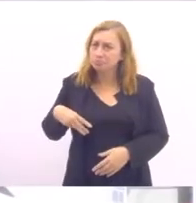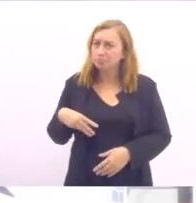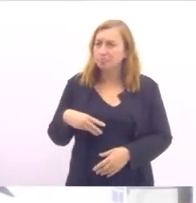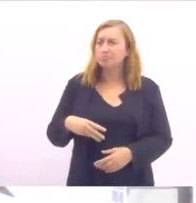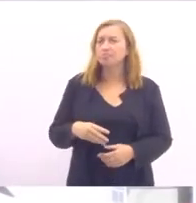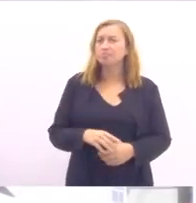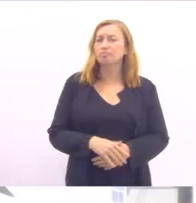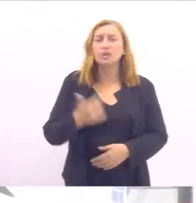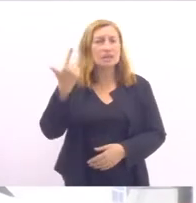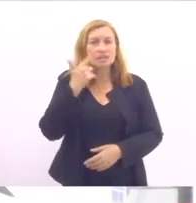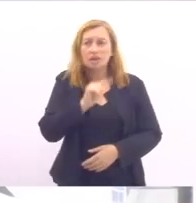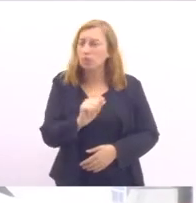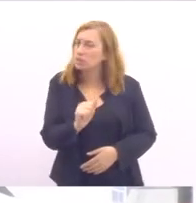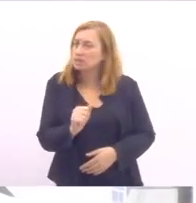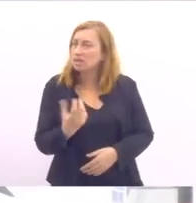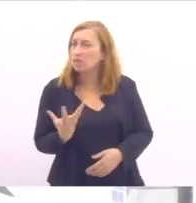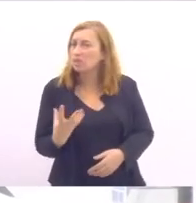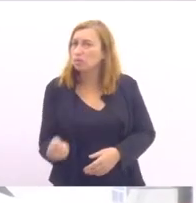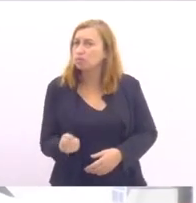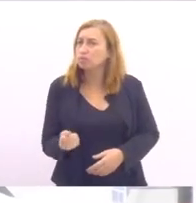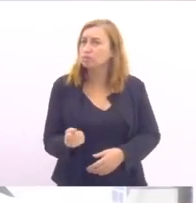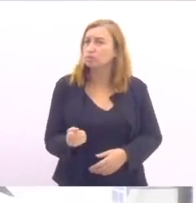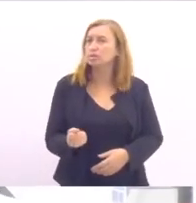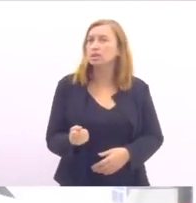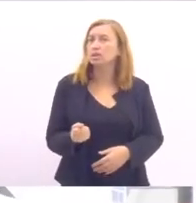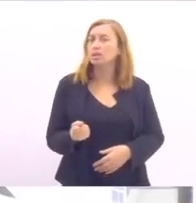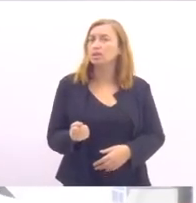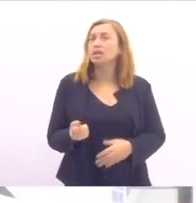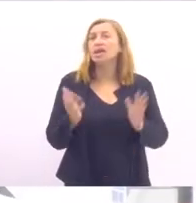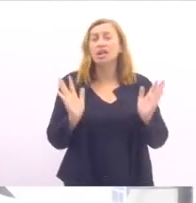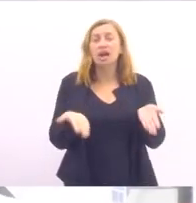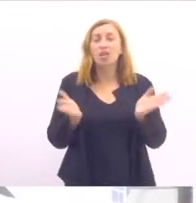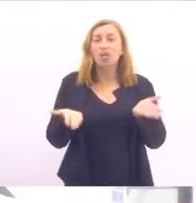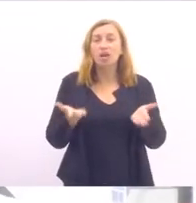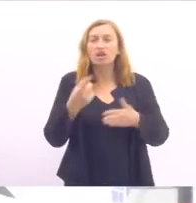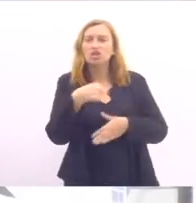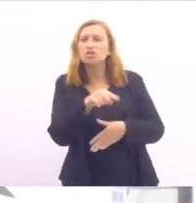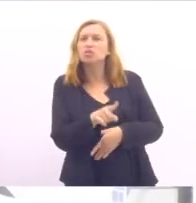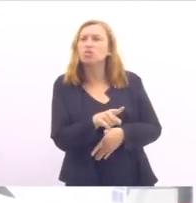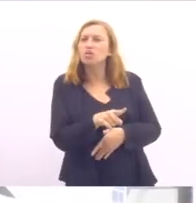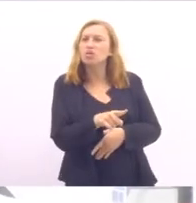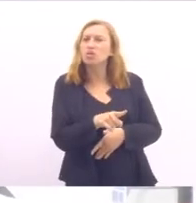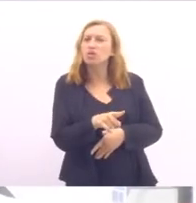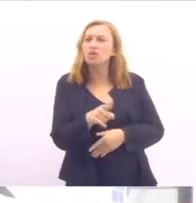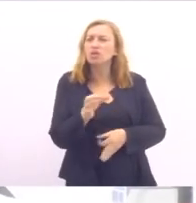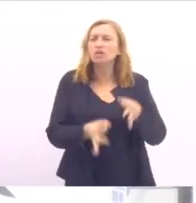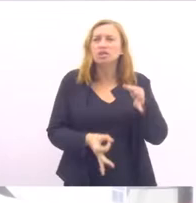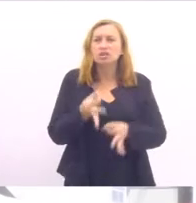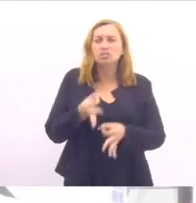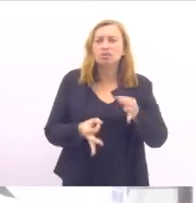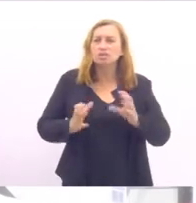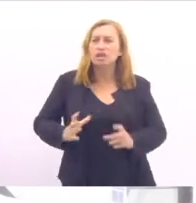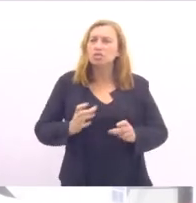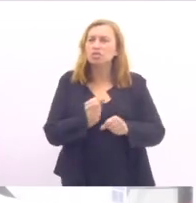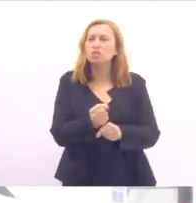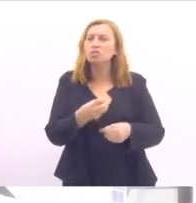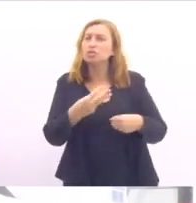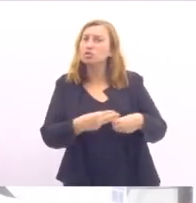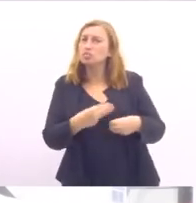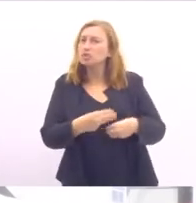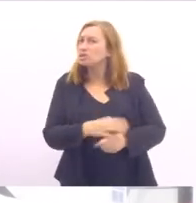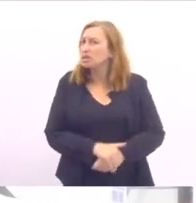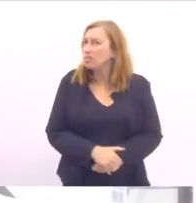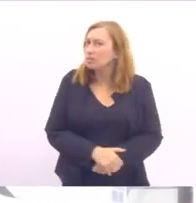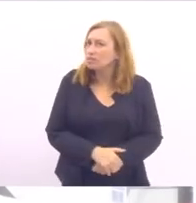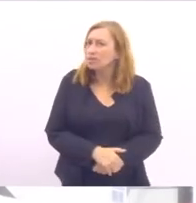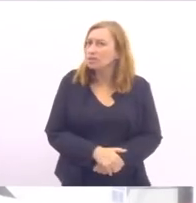MP não conseguiu agarrar isso. E agora a gente foi para o Tribunal de Contas dos Municípios.